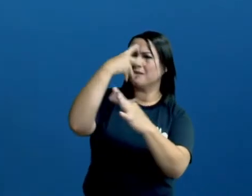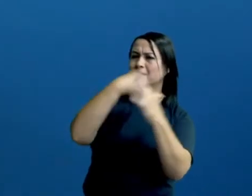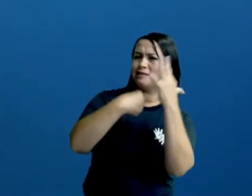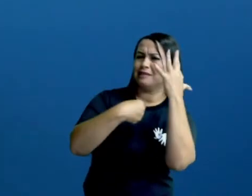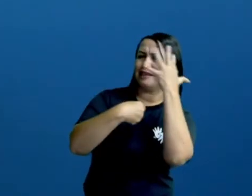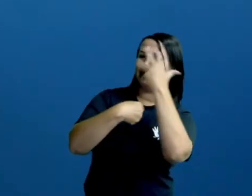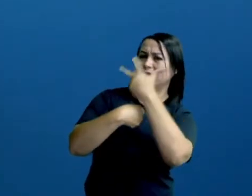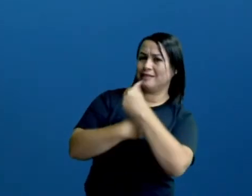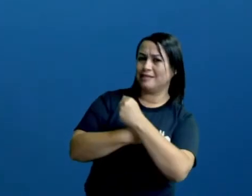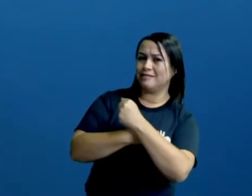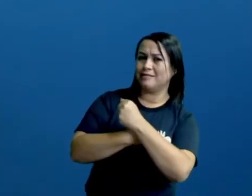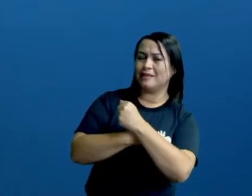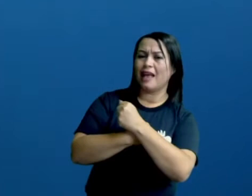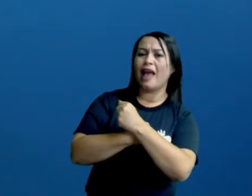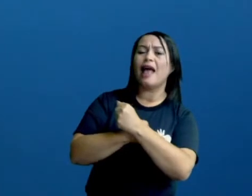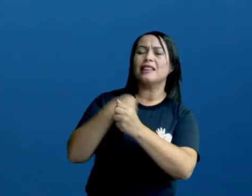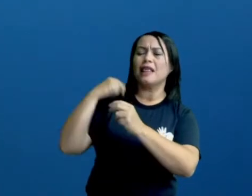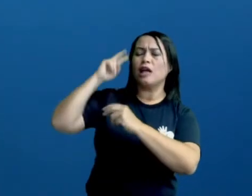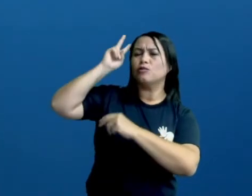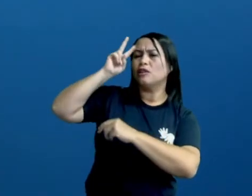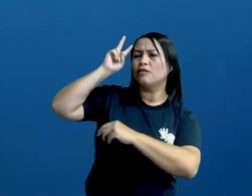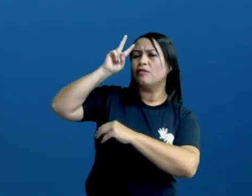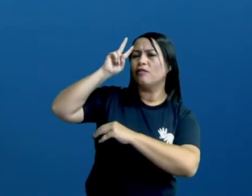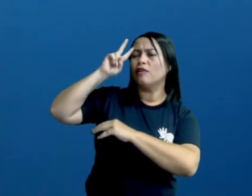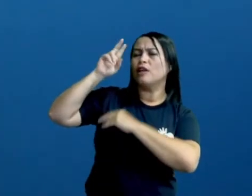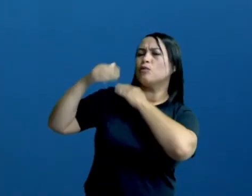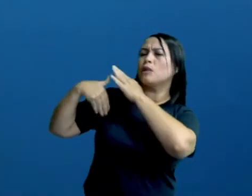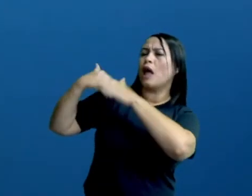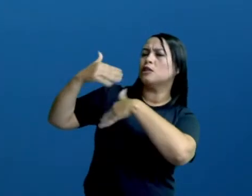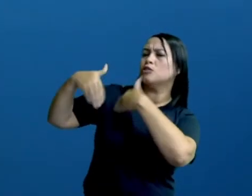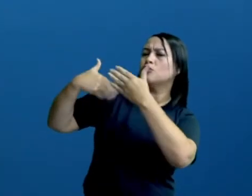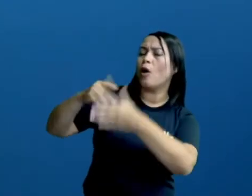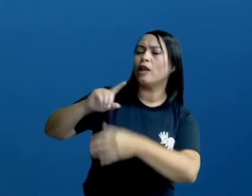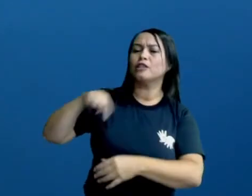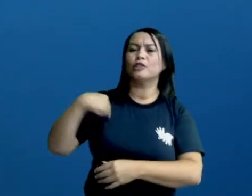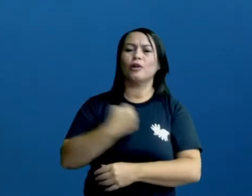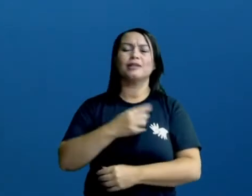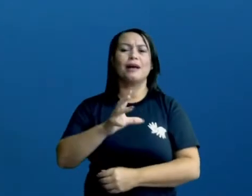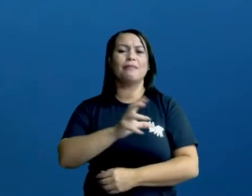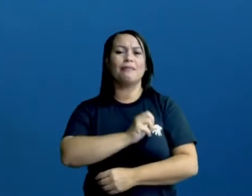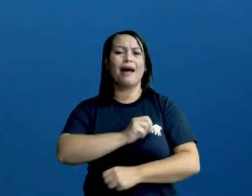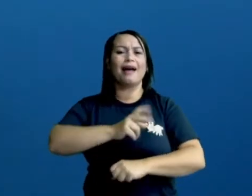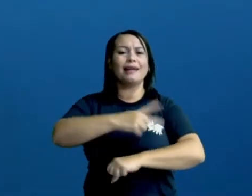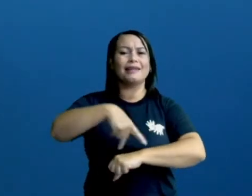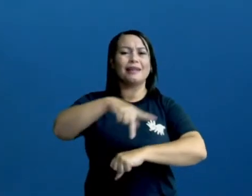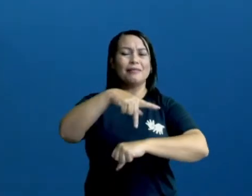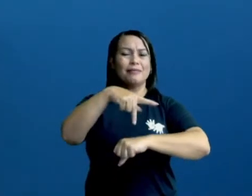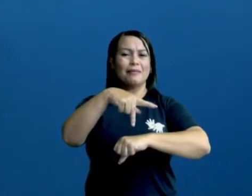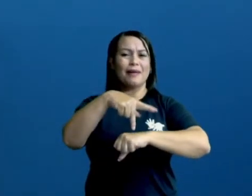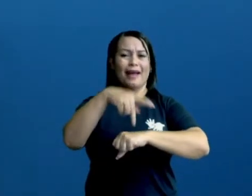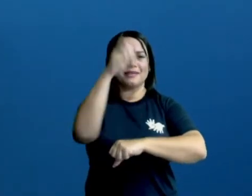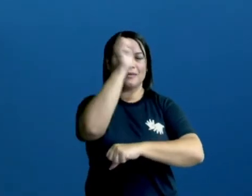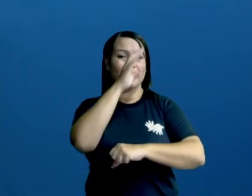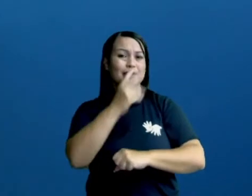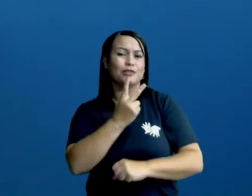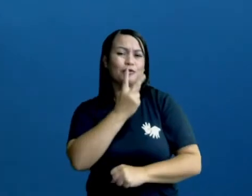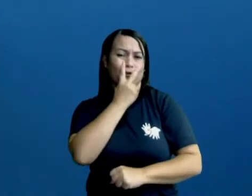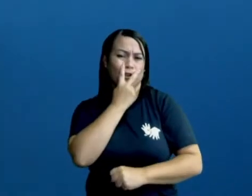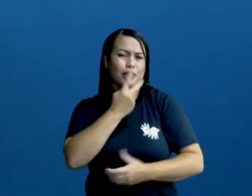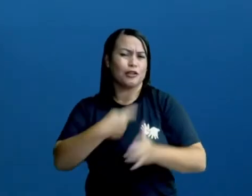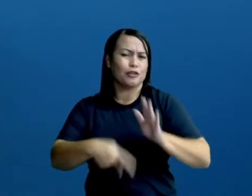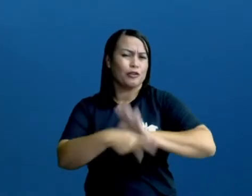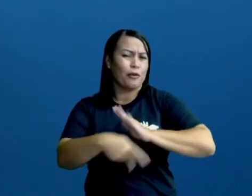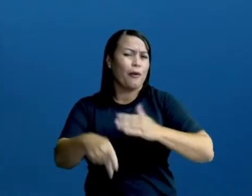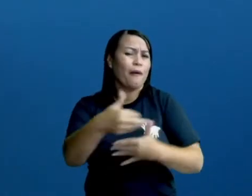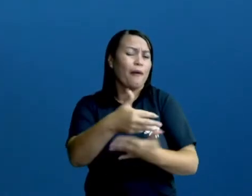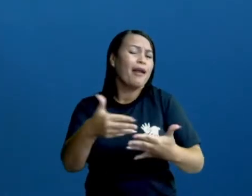e sobranceira, escrevendo um capítulo da história de nossa amada terra brasileira. O que é que ele quer